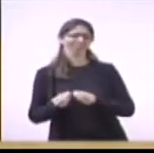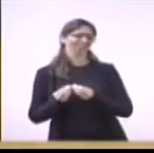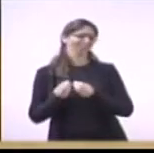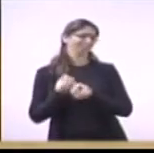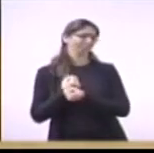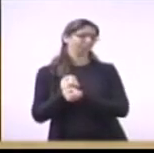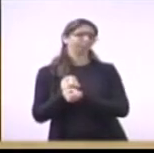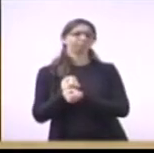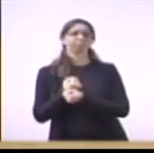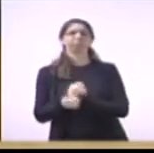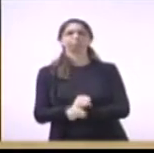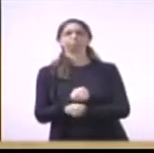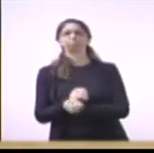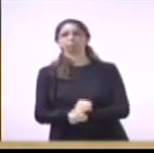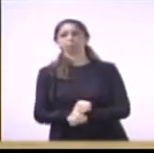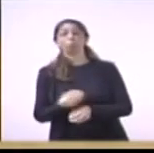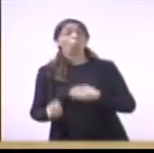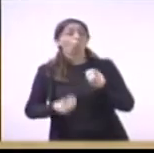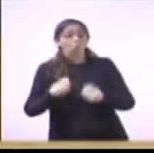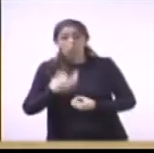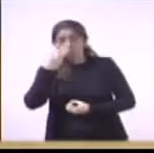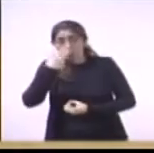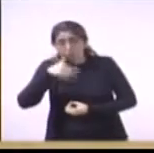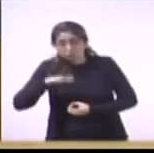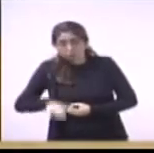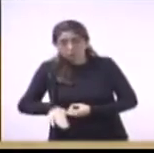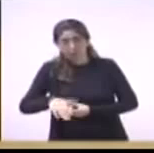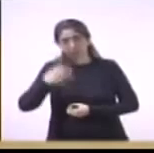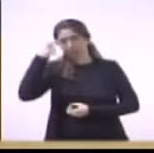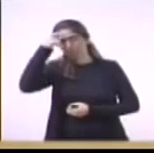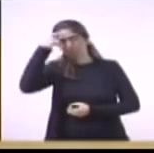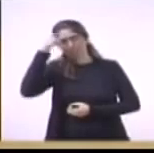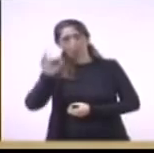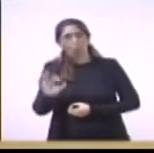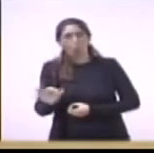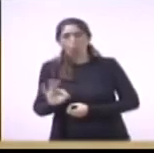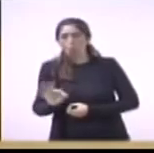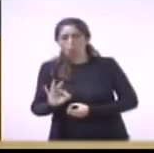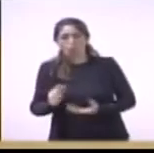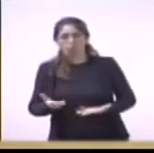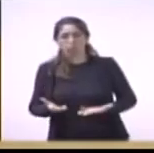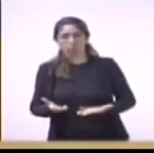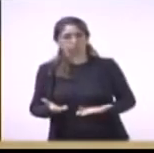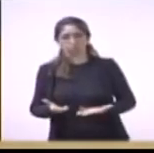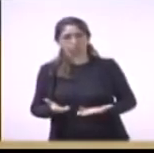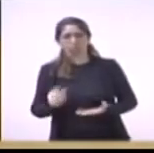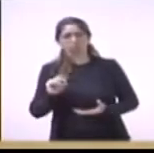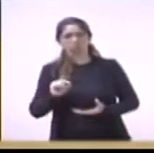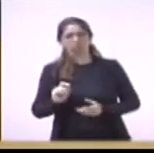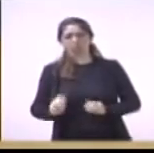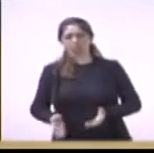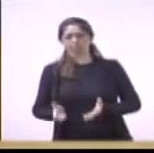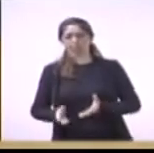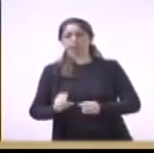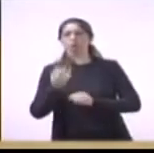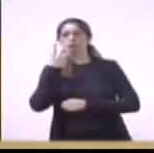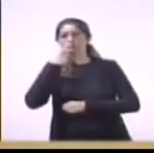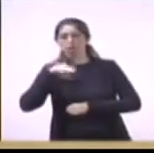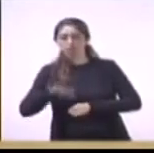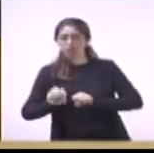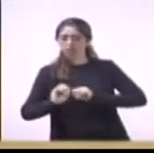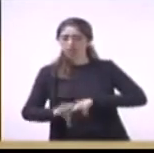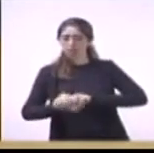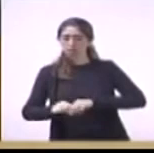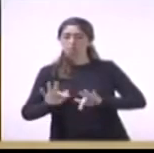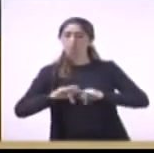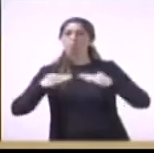decidir. E eu acho que o Estado também não tem que se meter na educação das crianças. Quem tem que educar as crianças